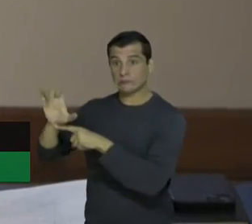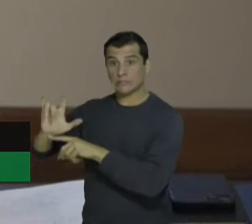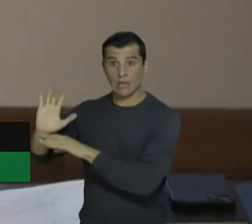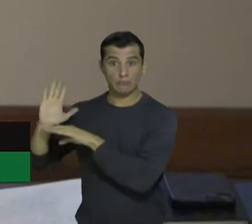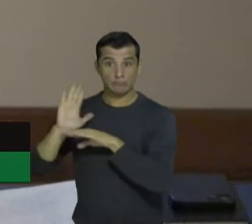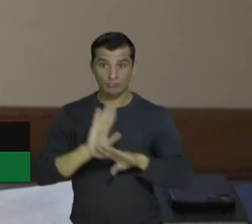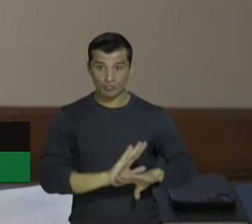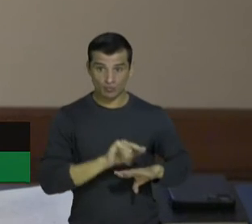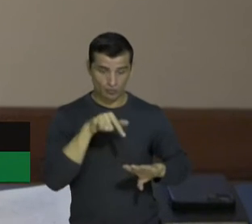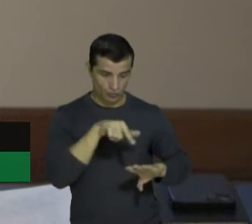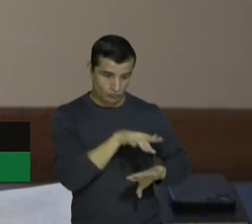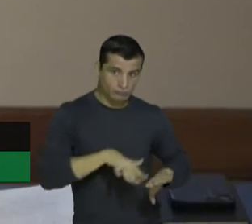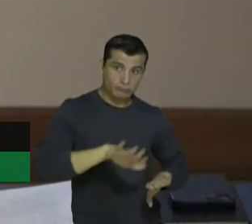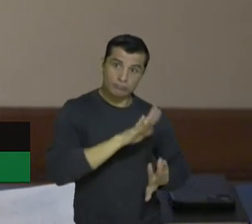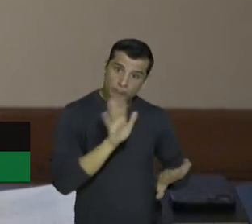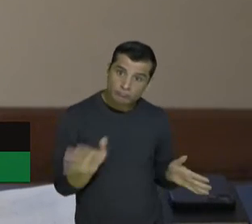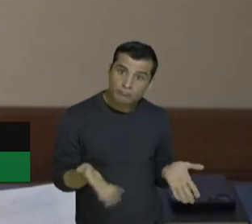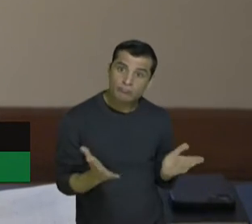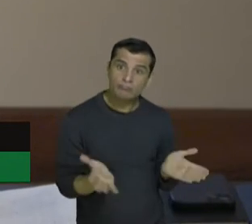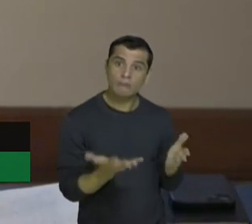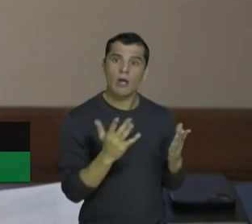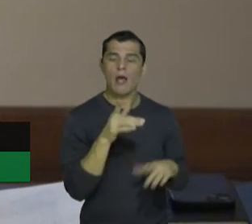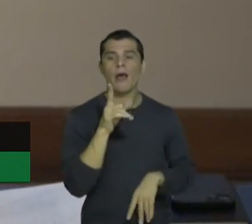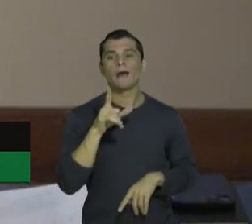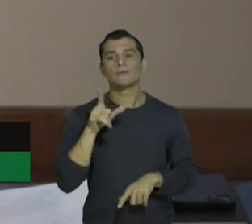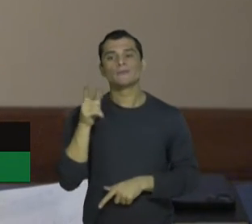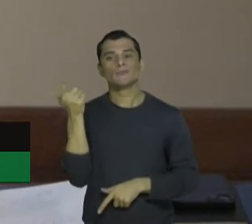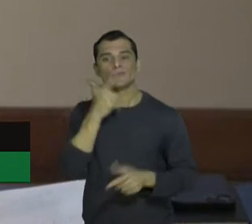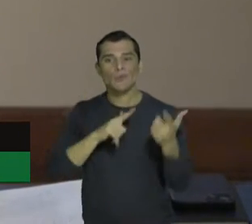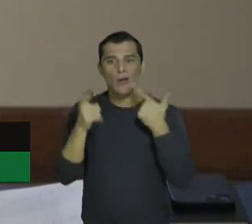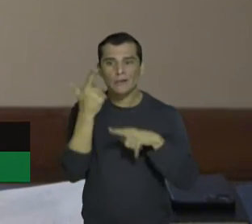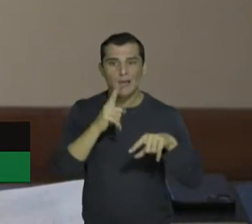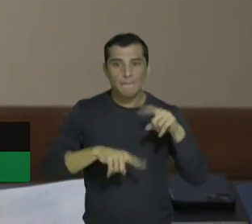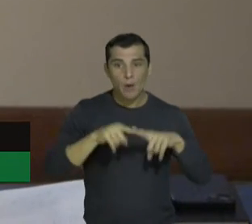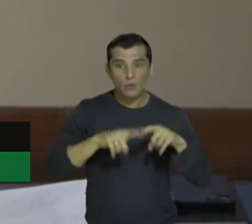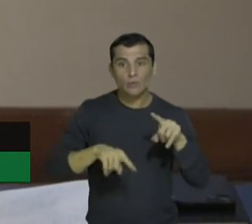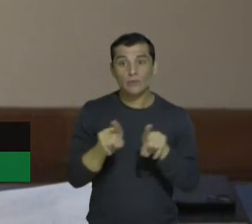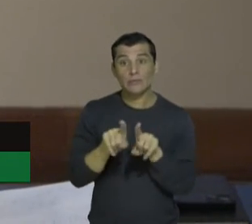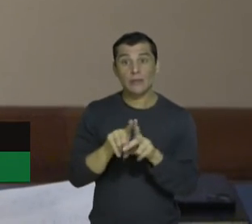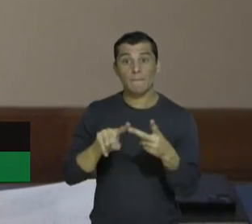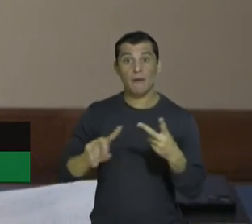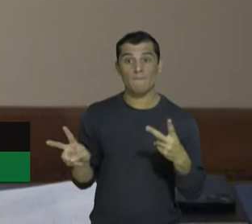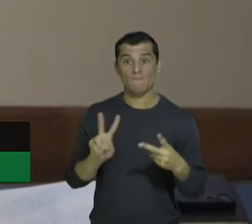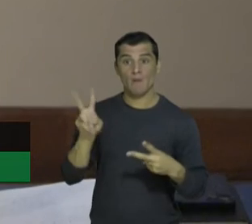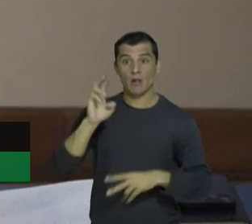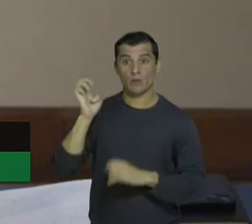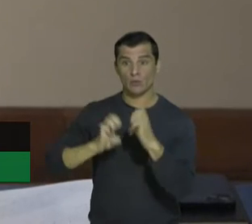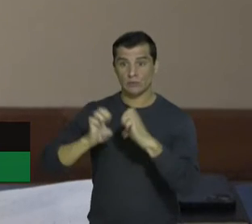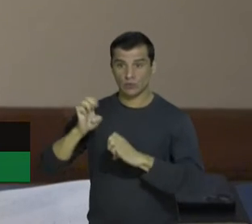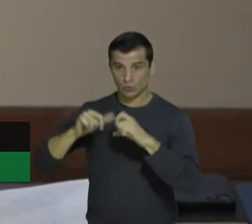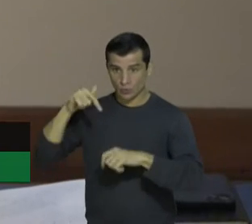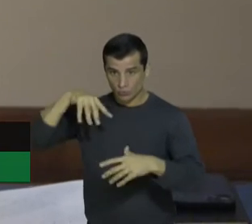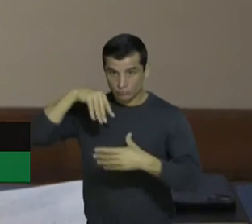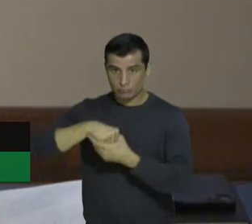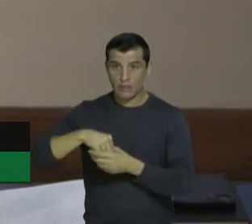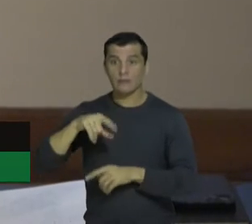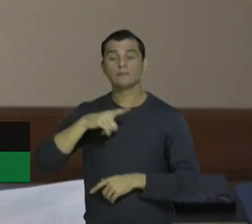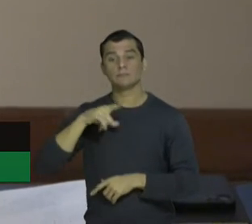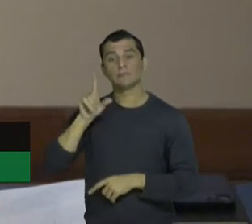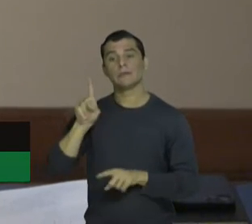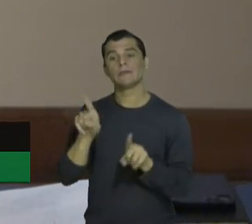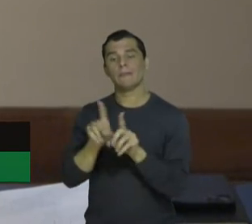a a a geração de produtos de valor Industrial Nós geramos realmente aquilo que eu já comentei antes